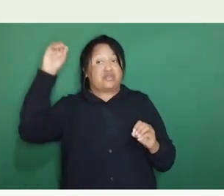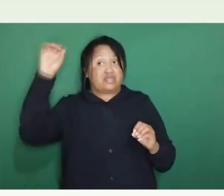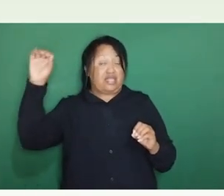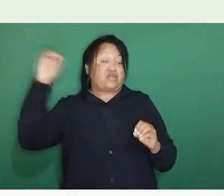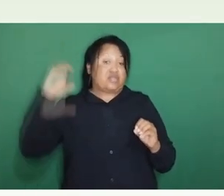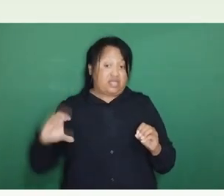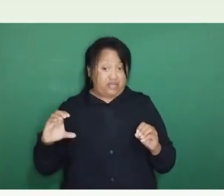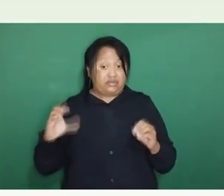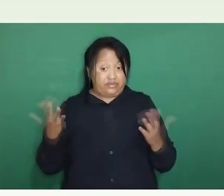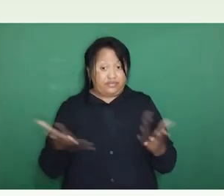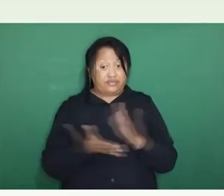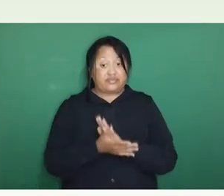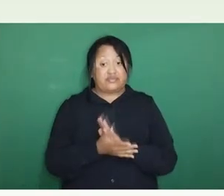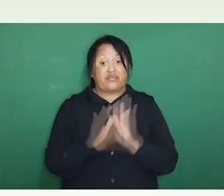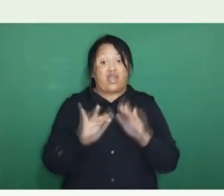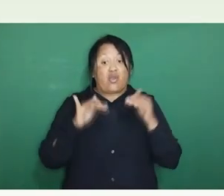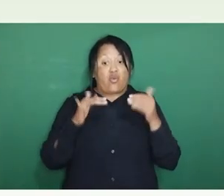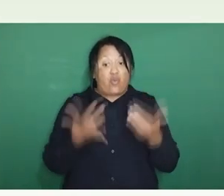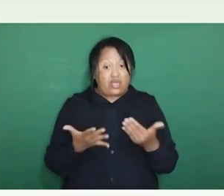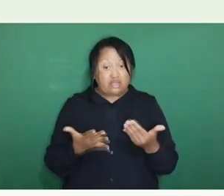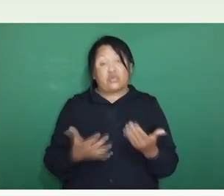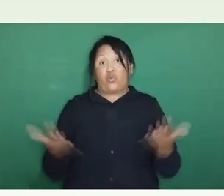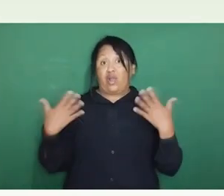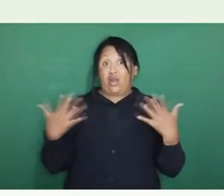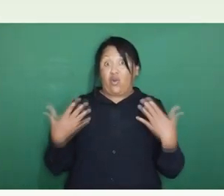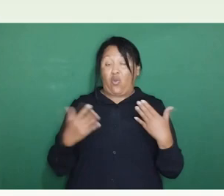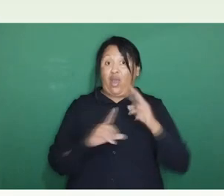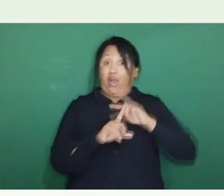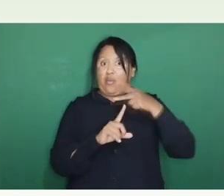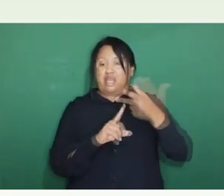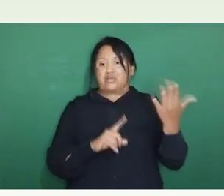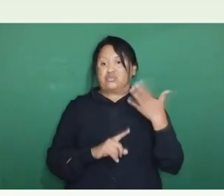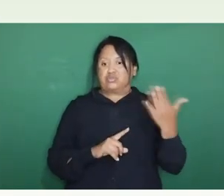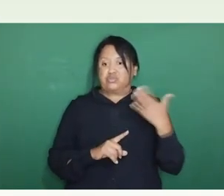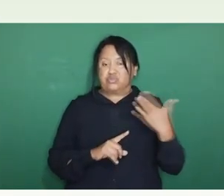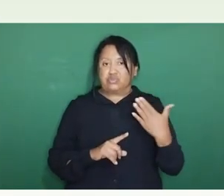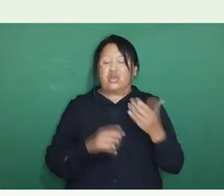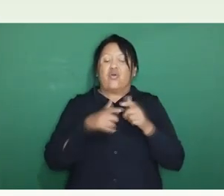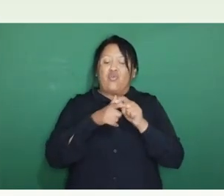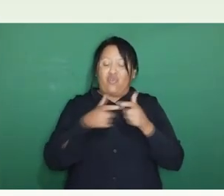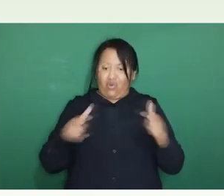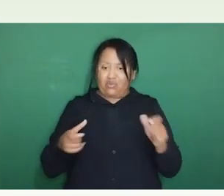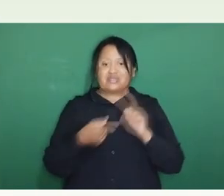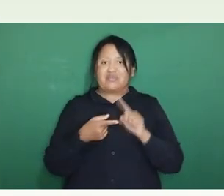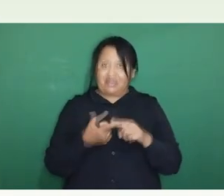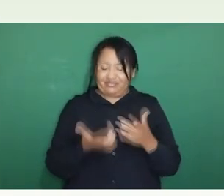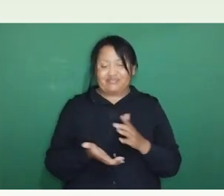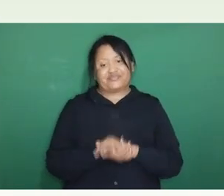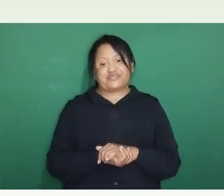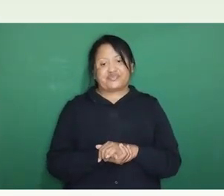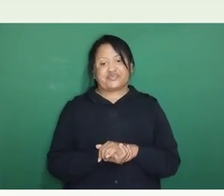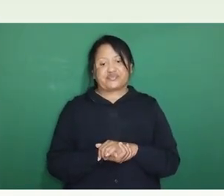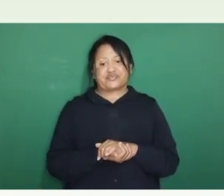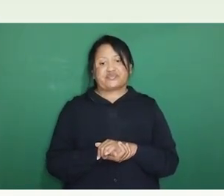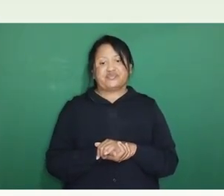a partir de quatro graus Celsius quando eu sei do calor ou seja quando aumenta a temperatura o volume também aumenta